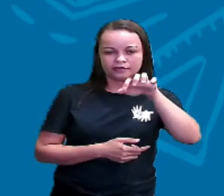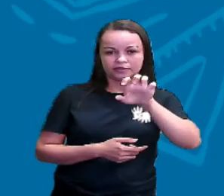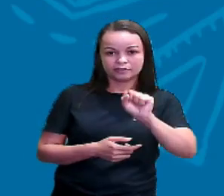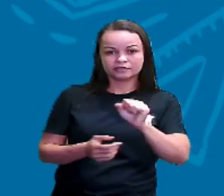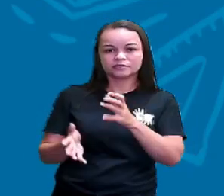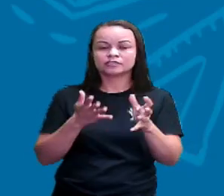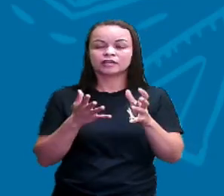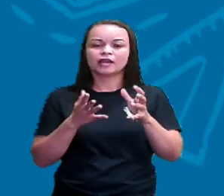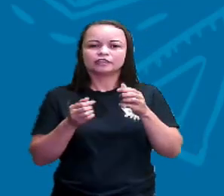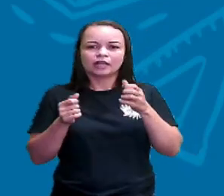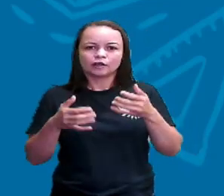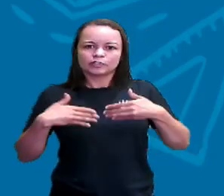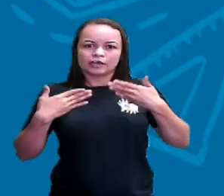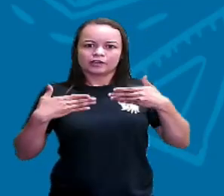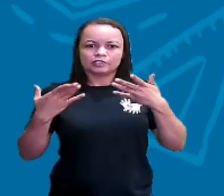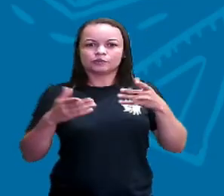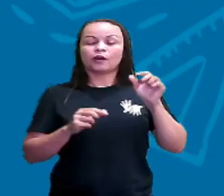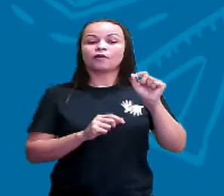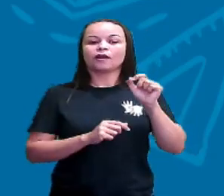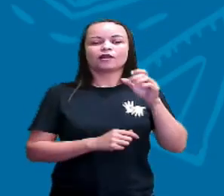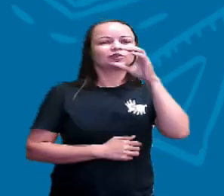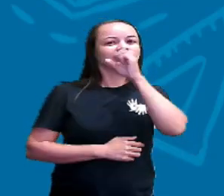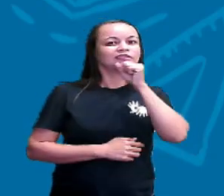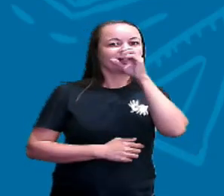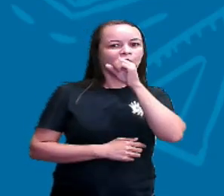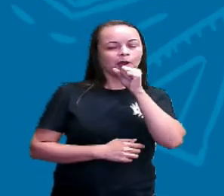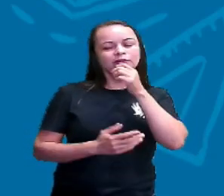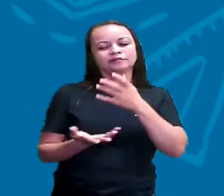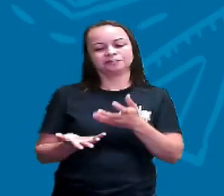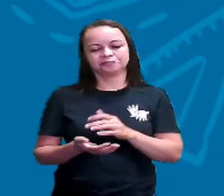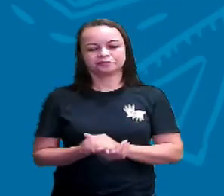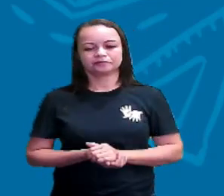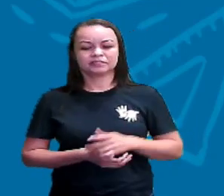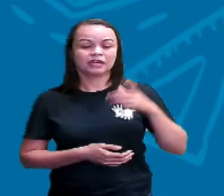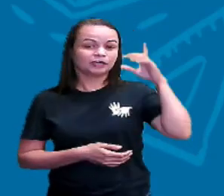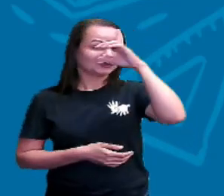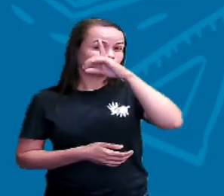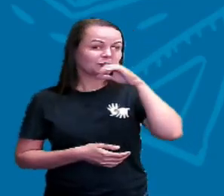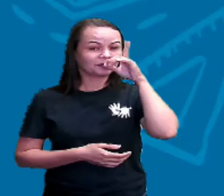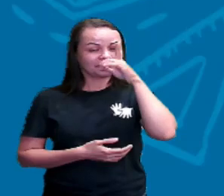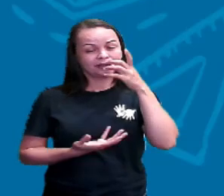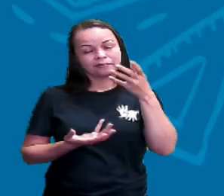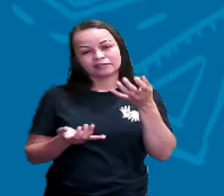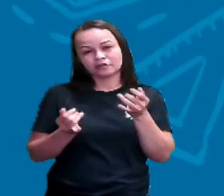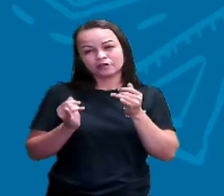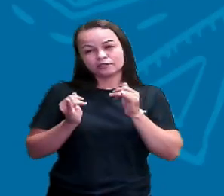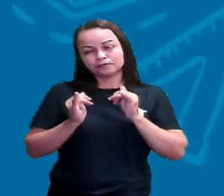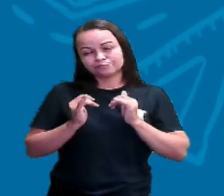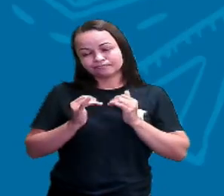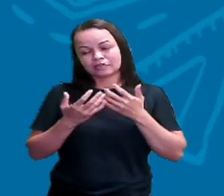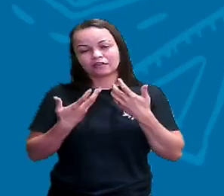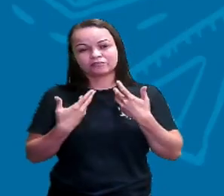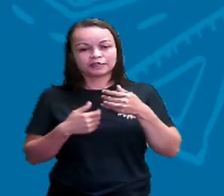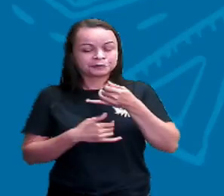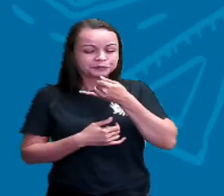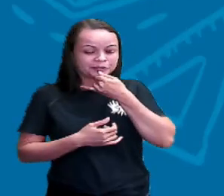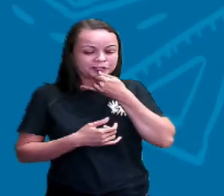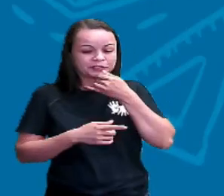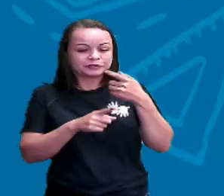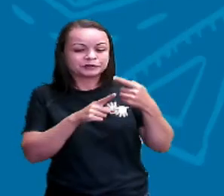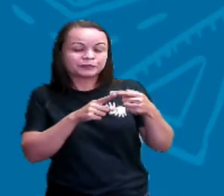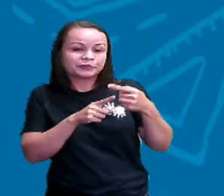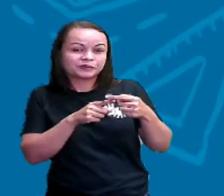o sábado. No domingo, a gente já baixa um pouquinho aquele ânimo, né? Já vai ficando triste, porque